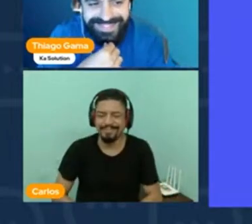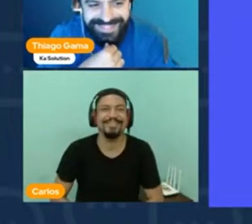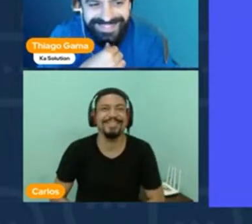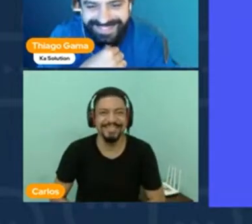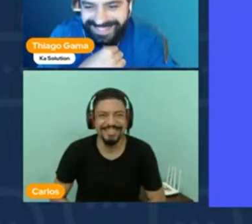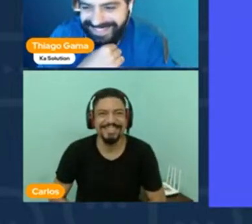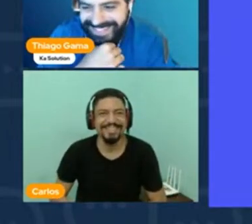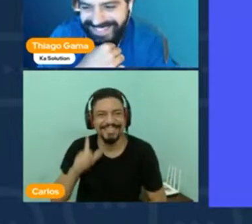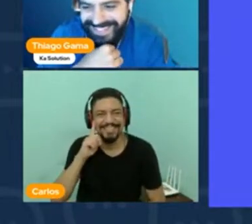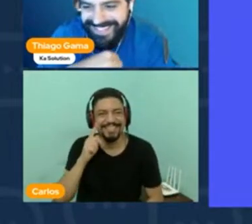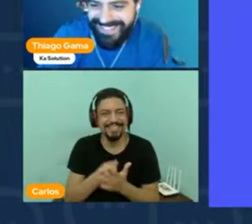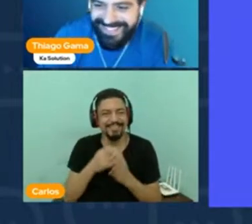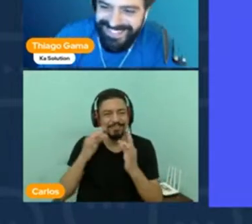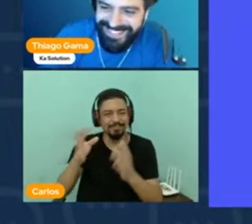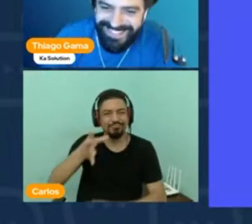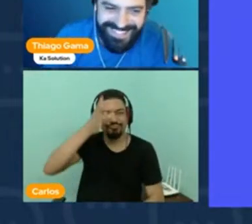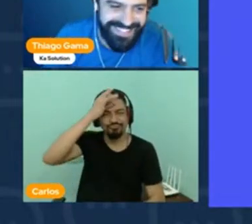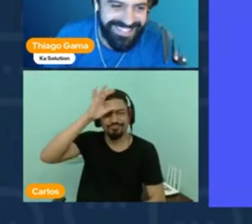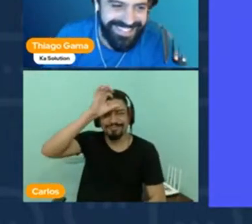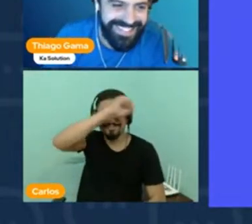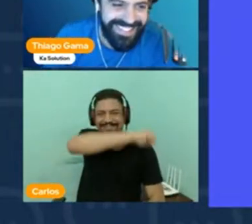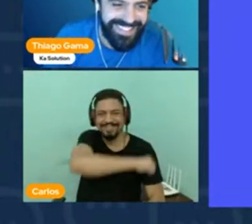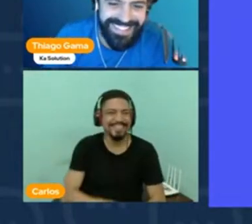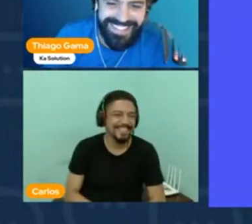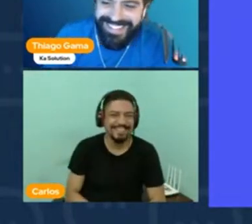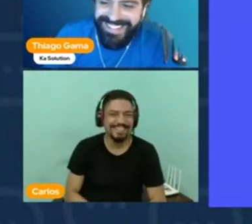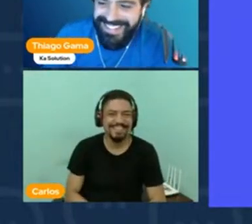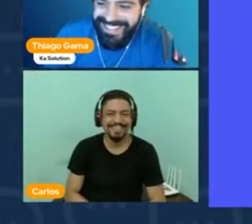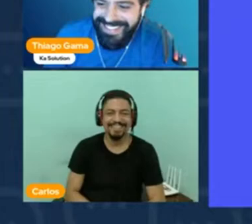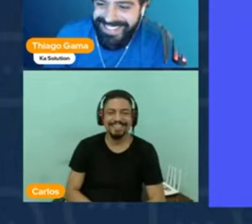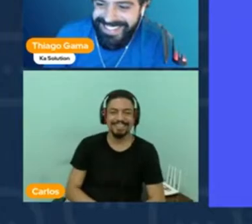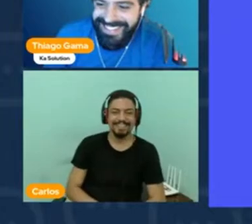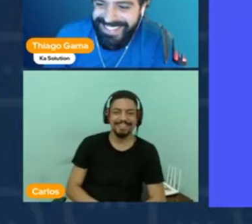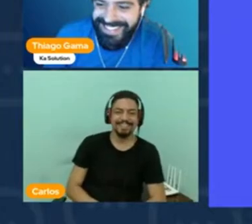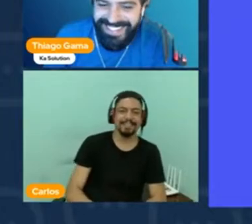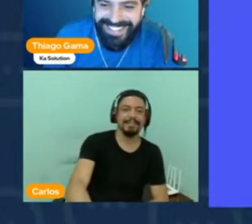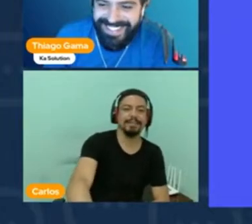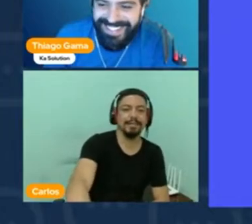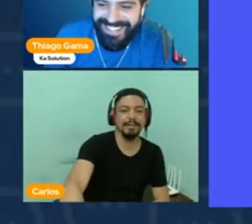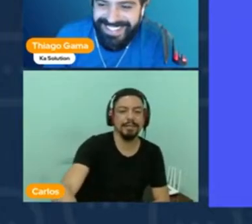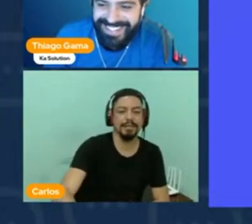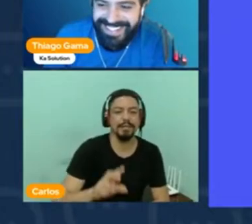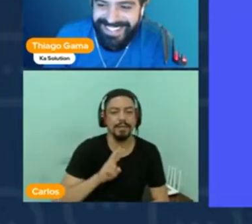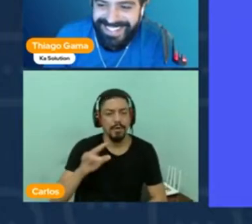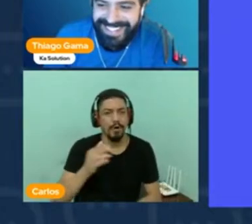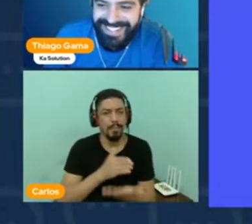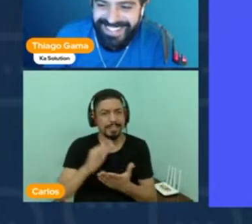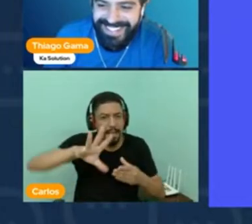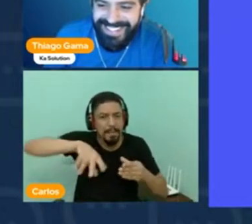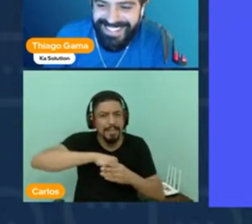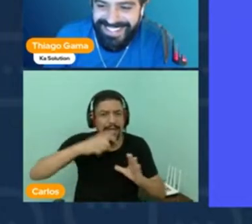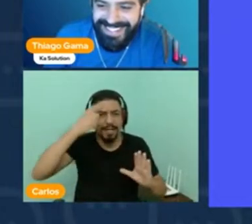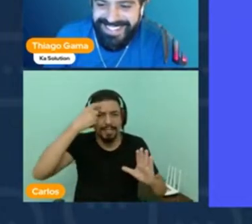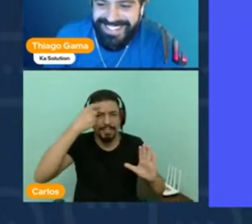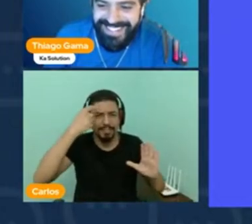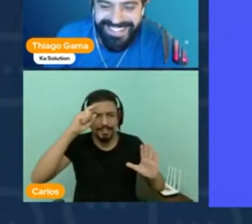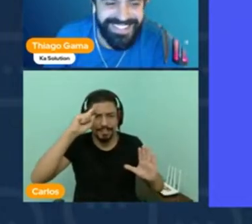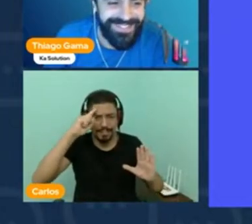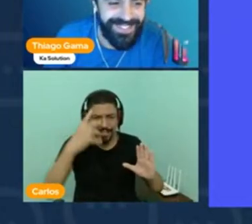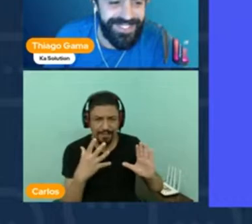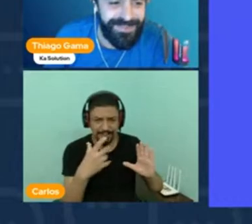certeza, a galera aqui é afinadíssima, Thiagão. Eles já sabem tudo, já vão sair implementando inteligência artificial na nuvem, não é,